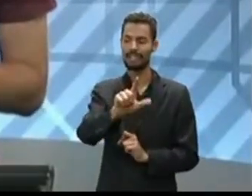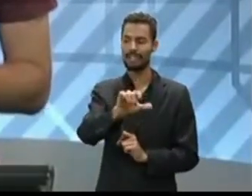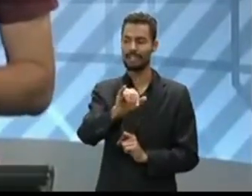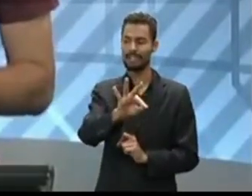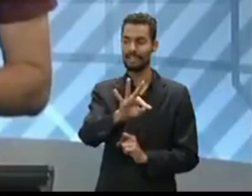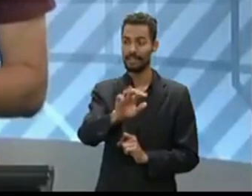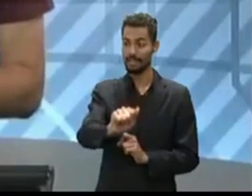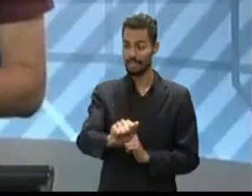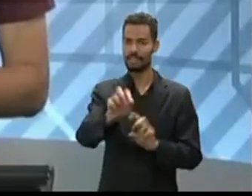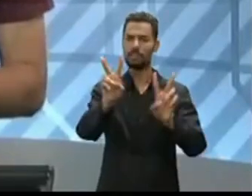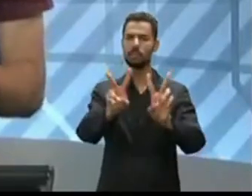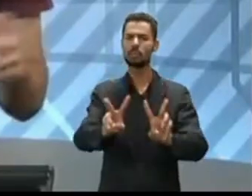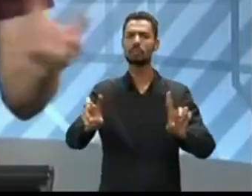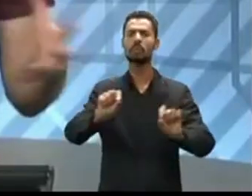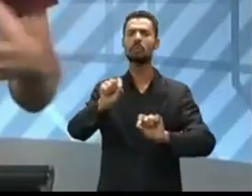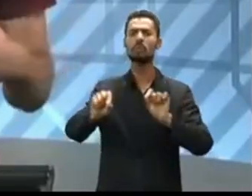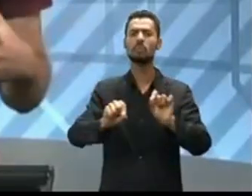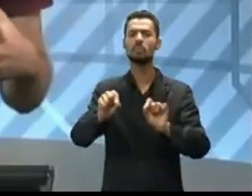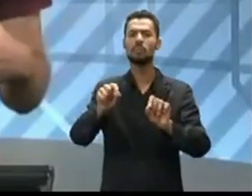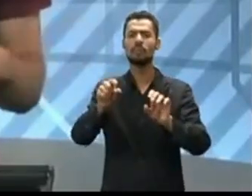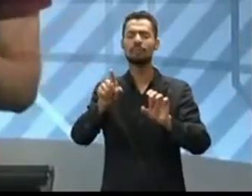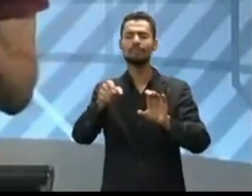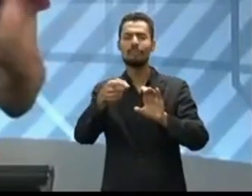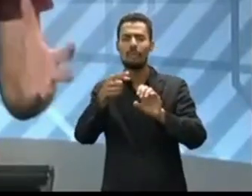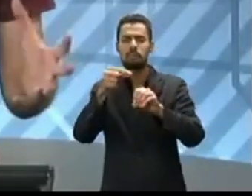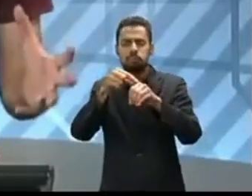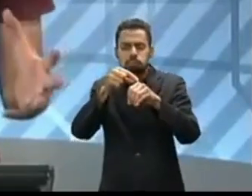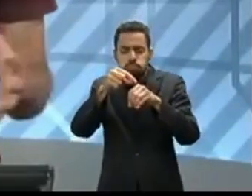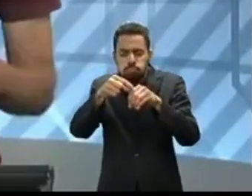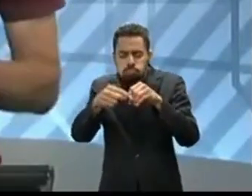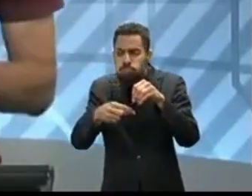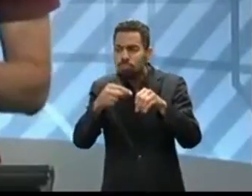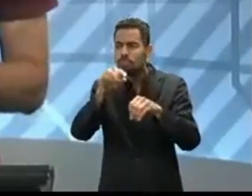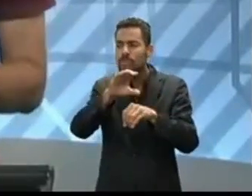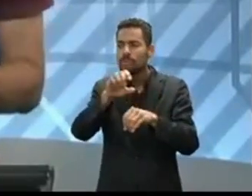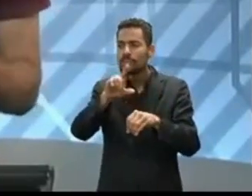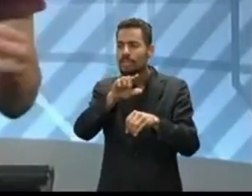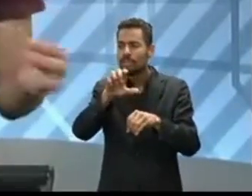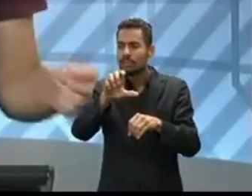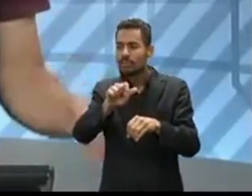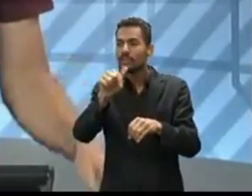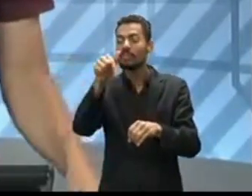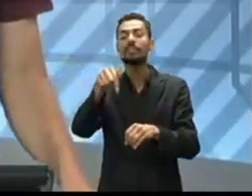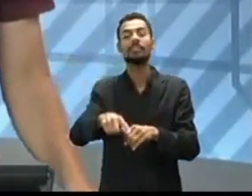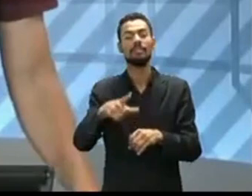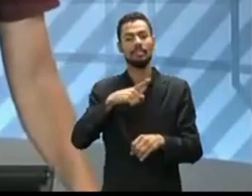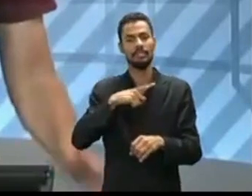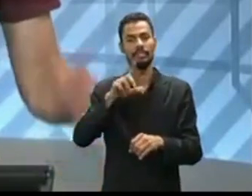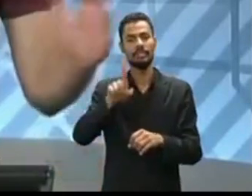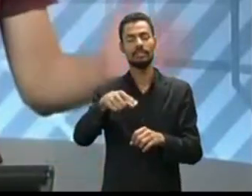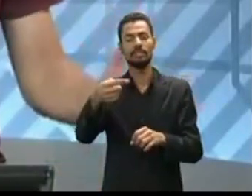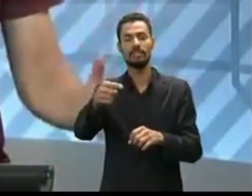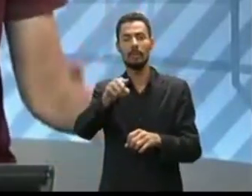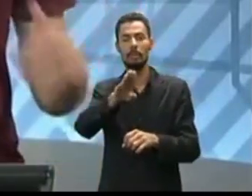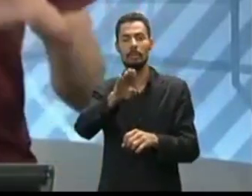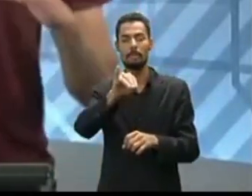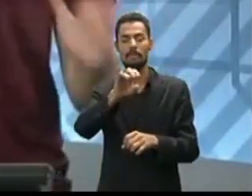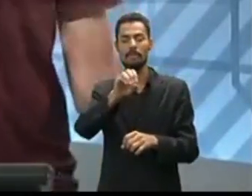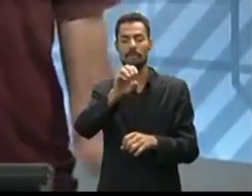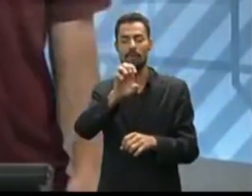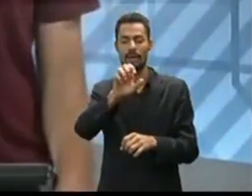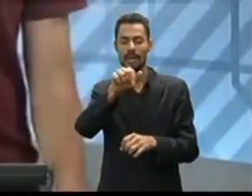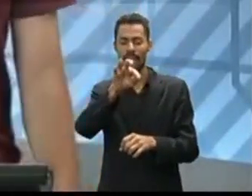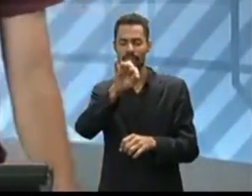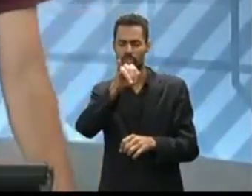Romanato sobre células-tronco, clonagem, DNA recombinante e bioética. É um material extenso,